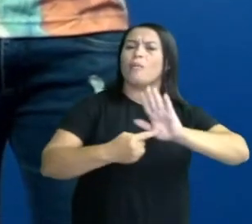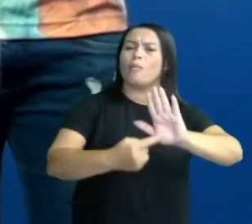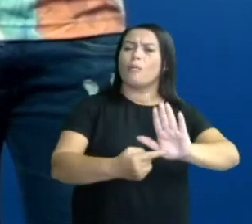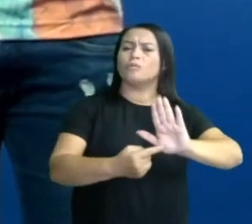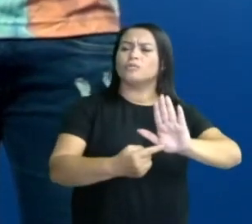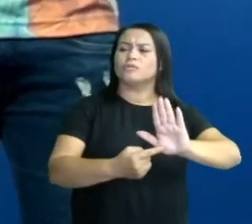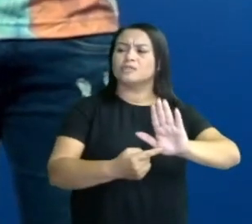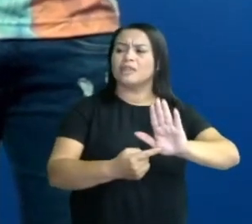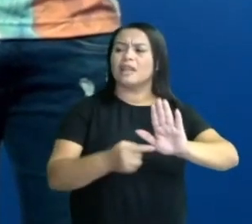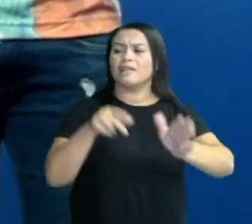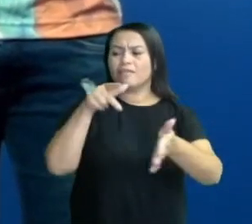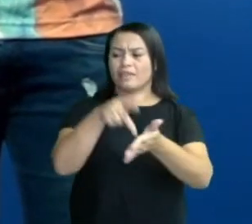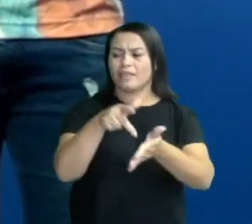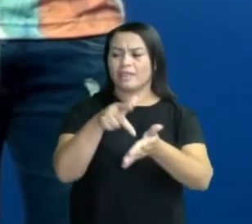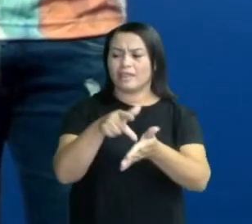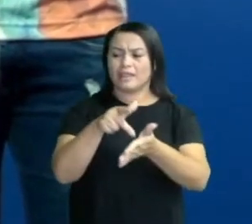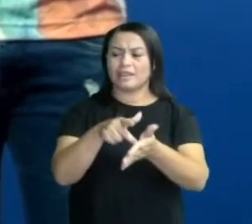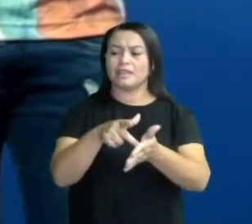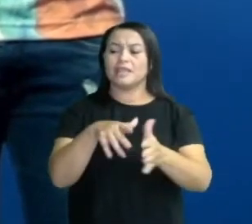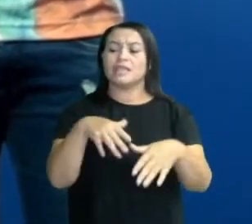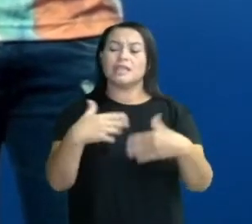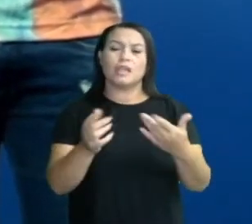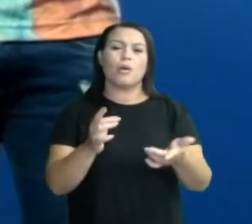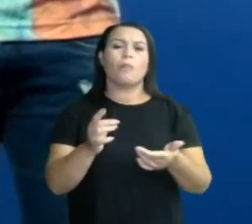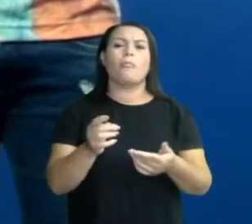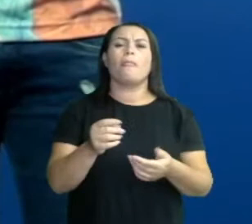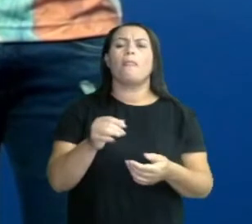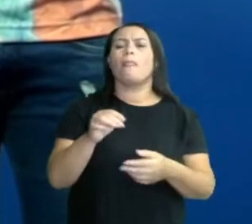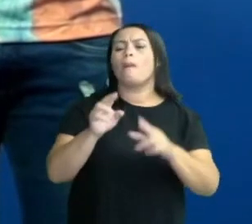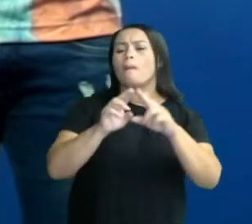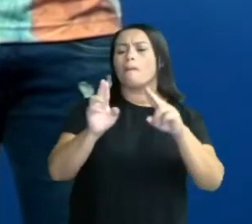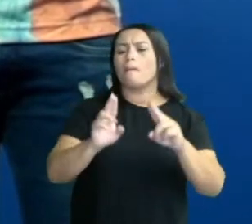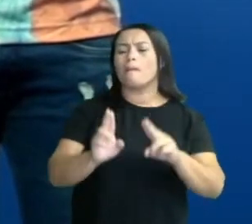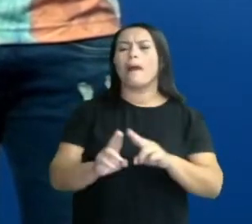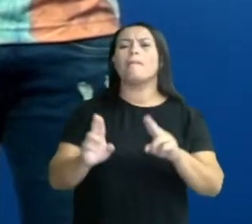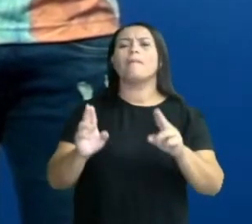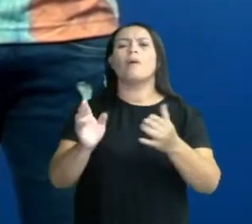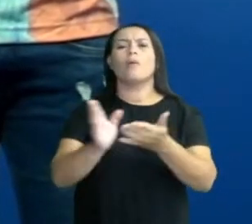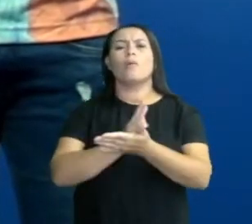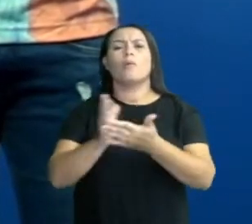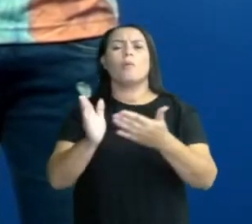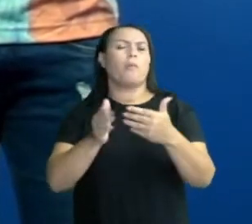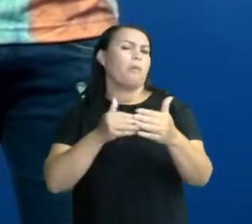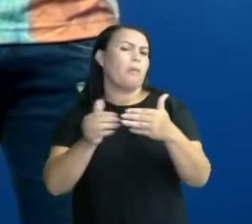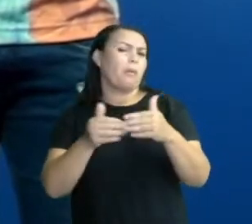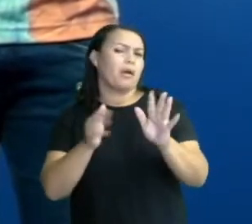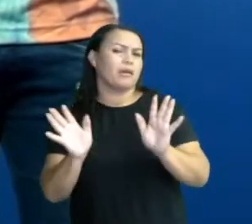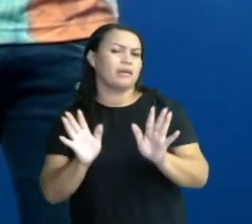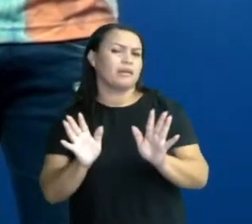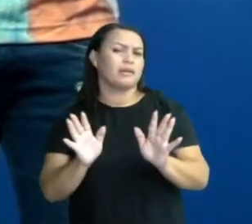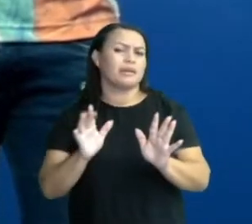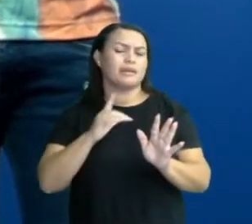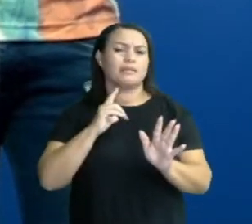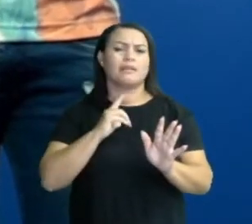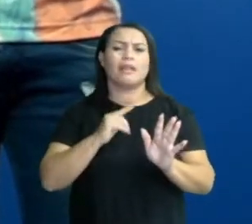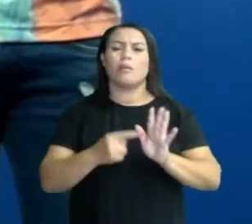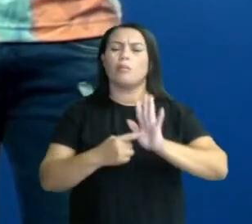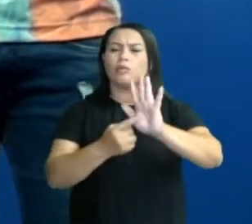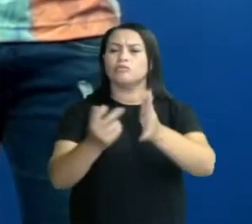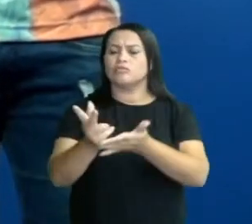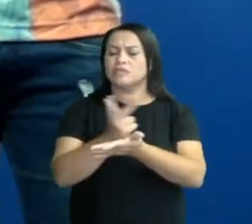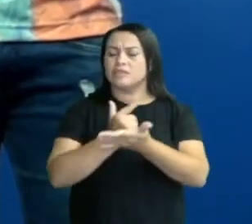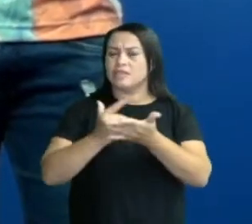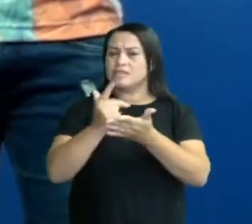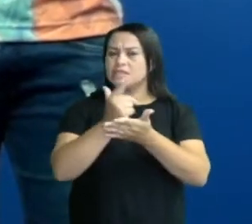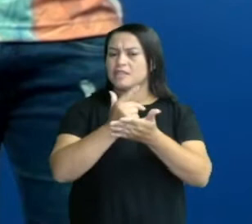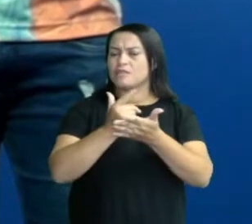representação da realidade, tá? Então um mapa ou qualquer que seja o outro tipo de representação cartográfica que a gente vai